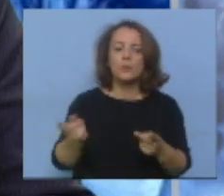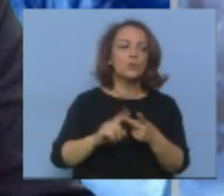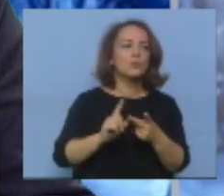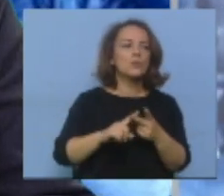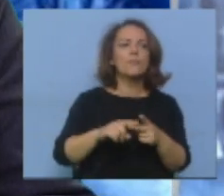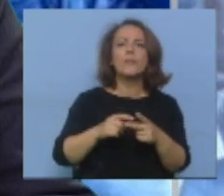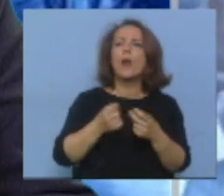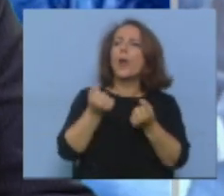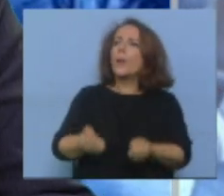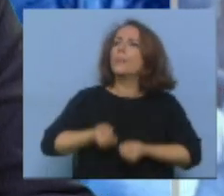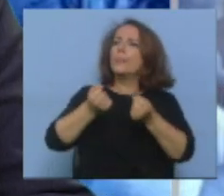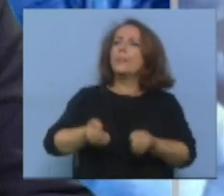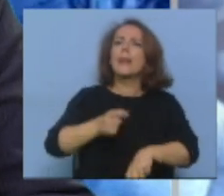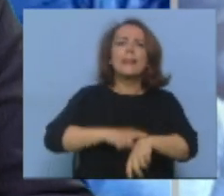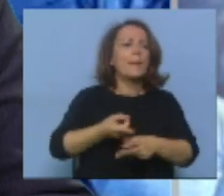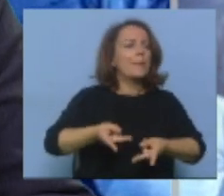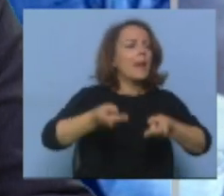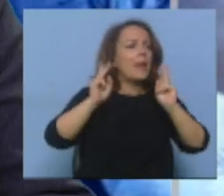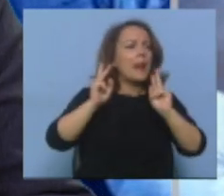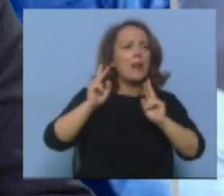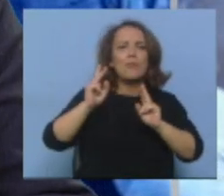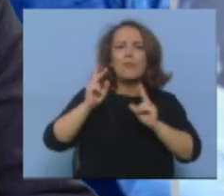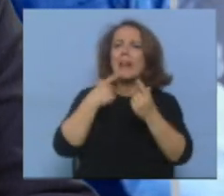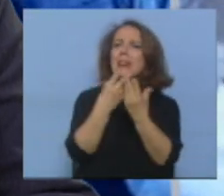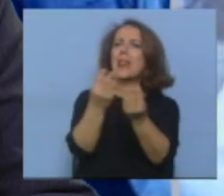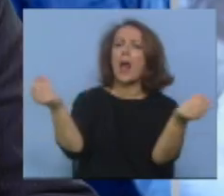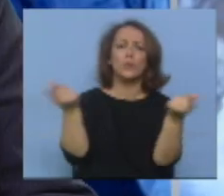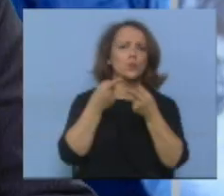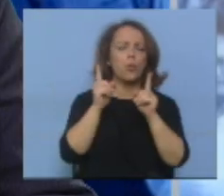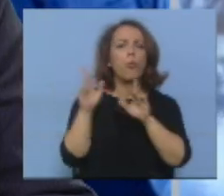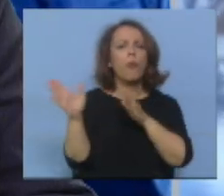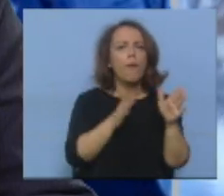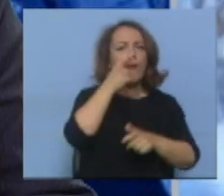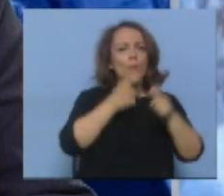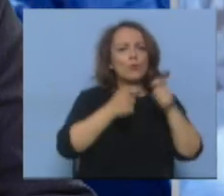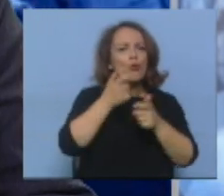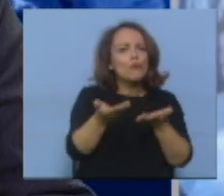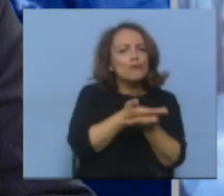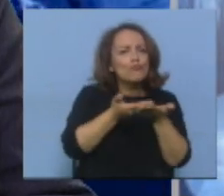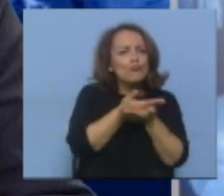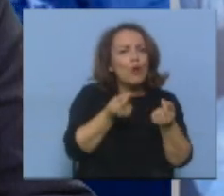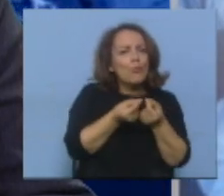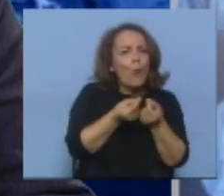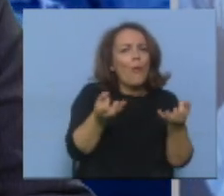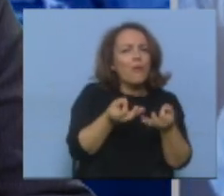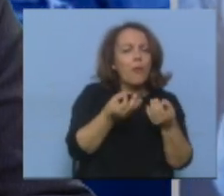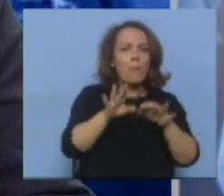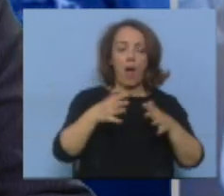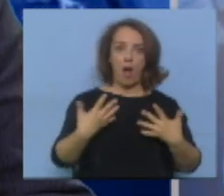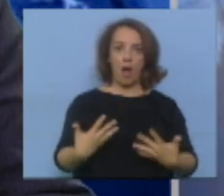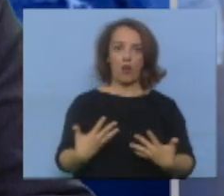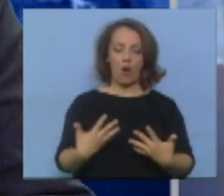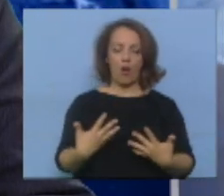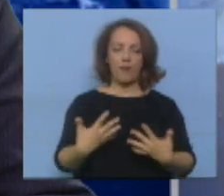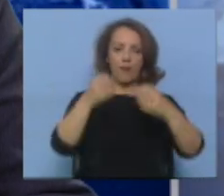não era tão farta, as pessoas sabiam conviver melhor. E nós temos visto que esta ideia de que a família,